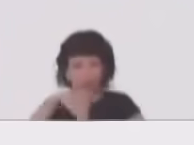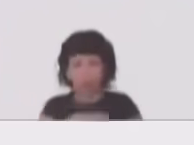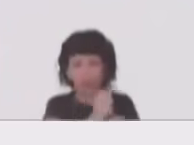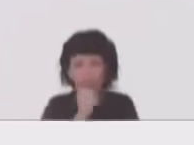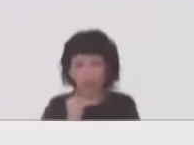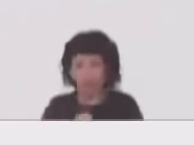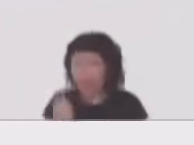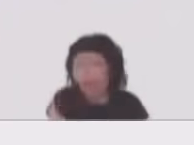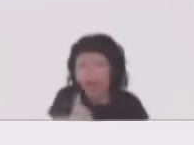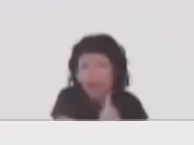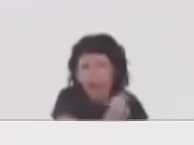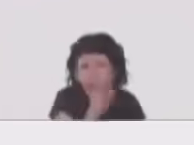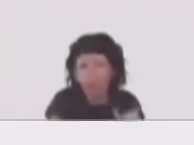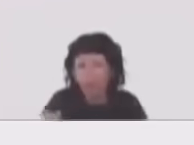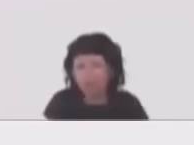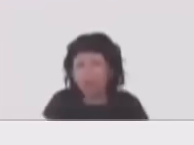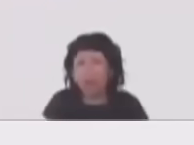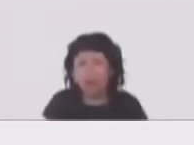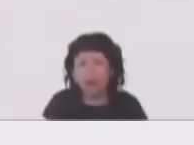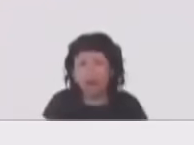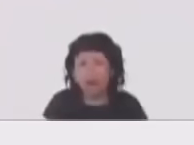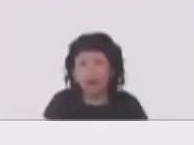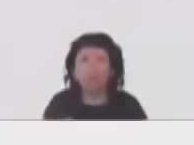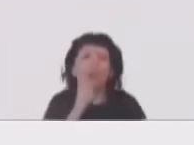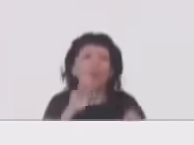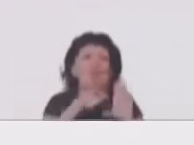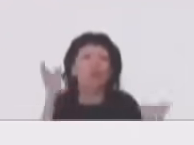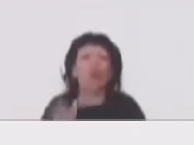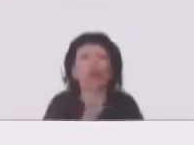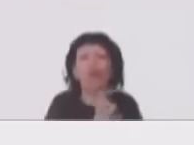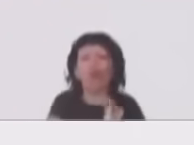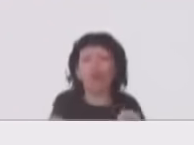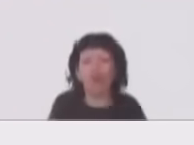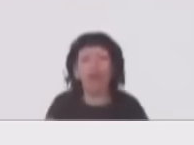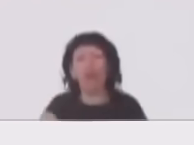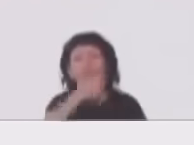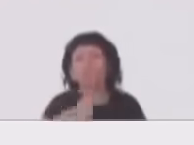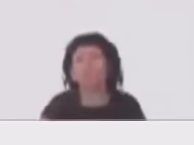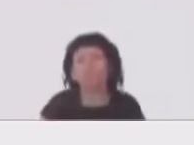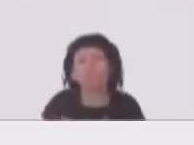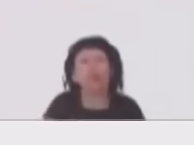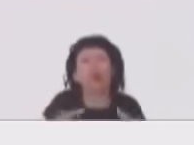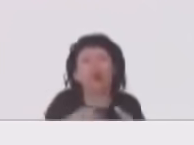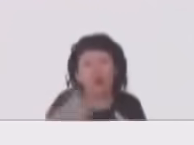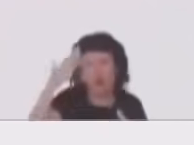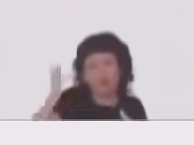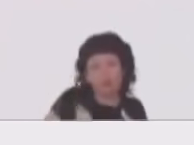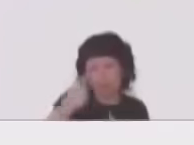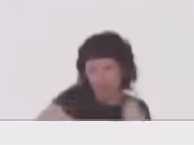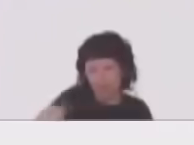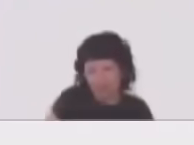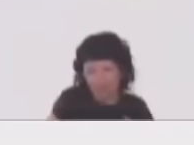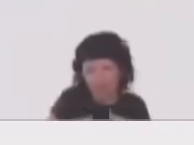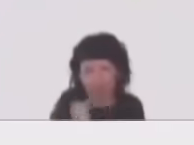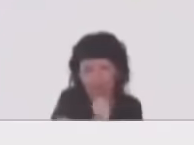aqui na programação da Jovem Pan. Trabalhadoras del Correio, a cada um dos membros das forças de segurança,